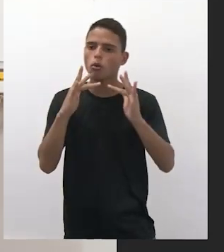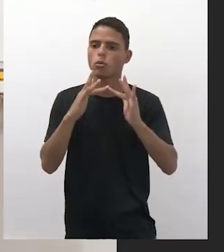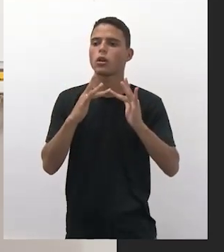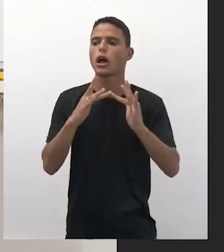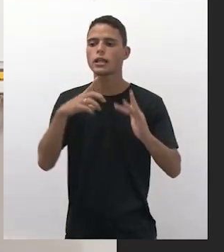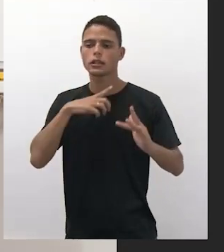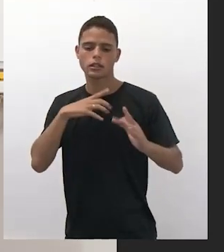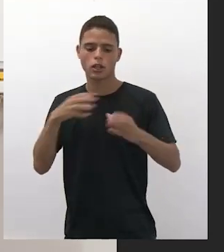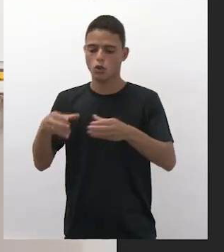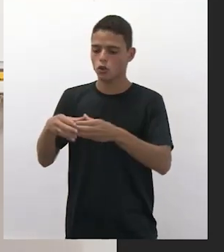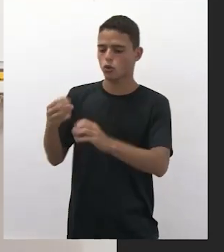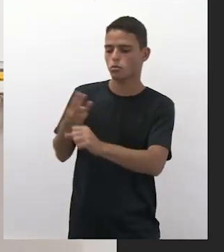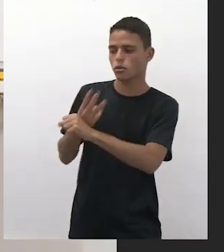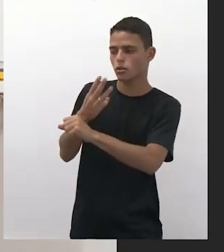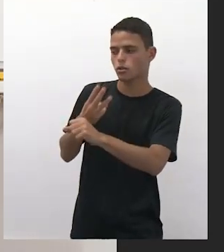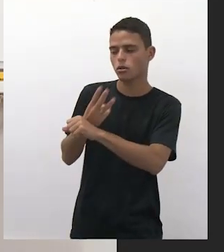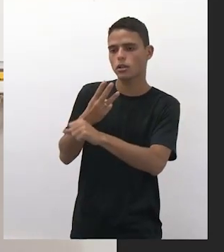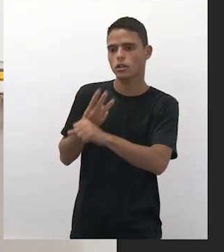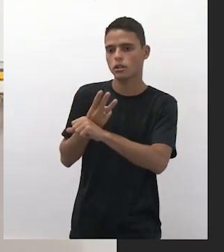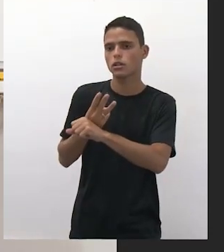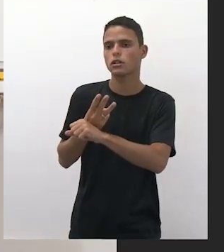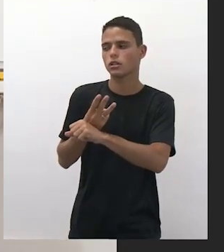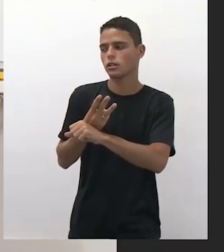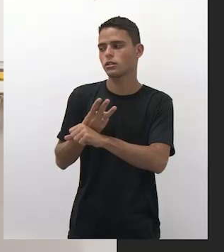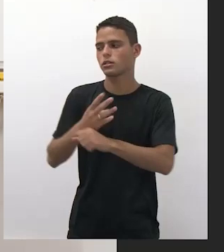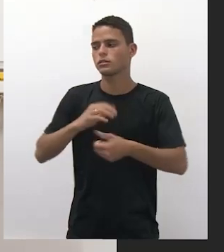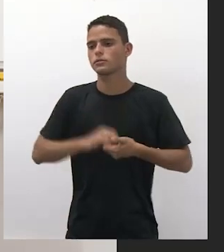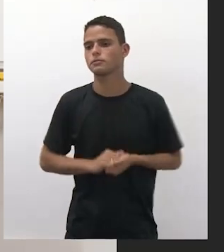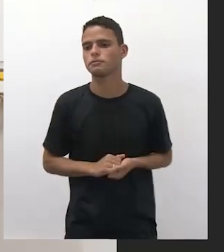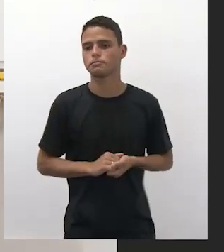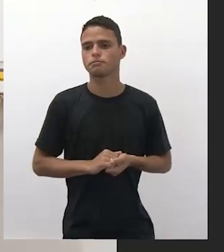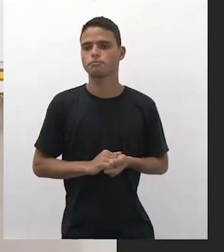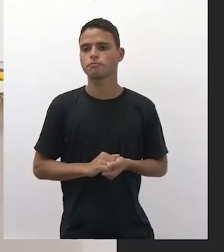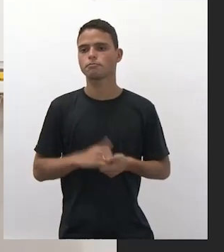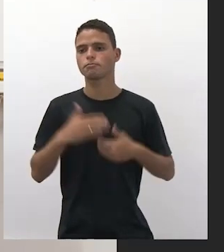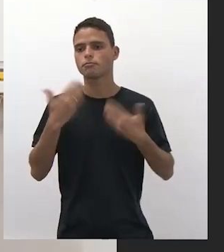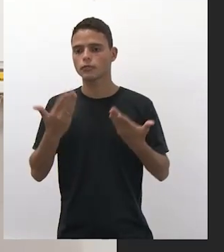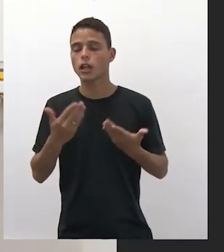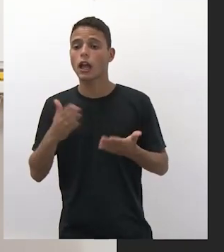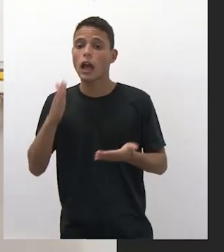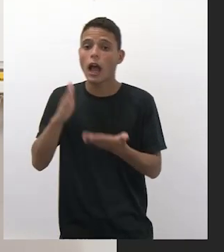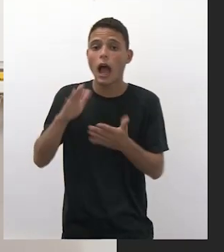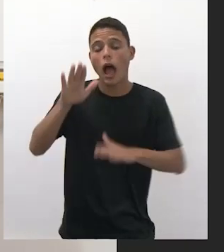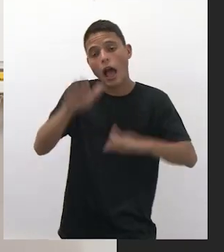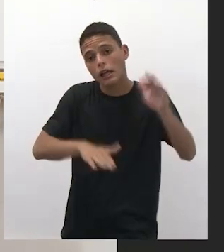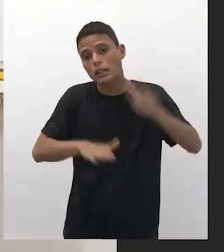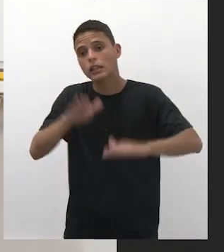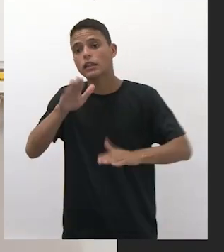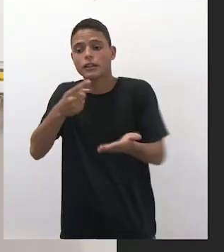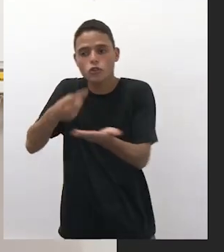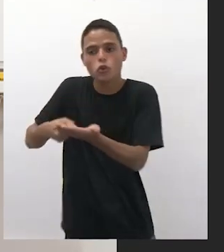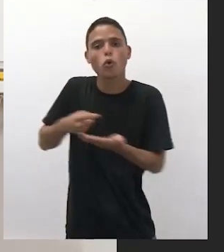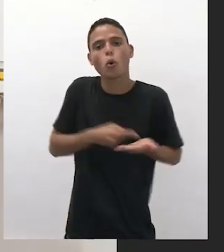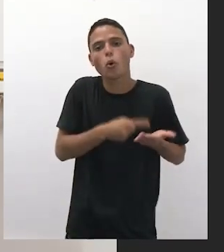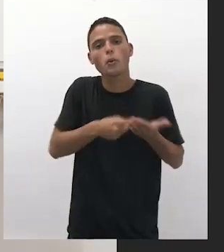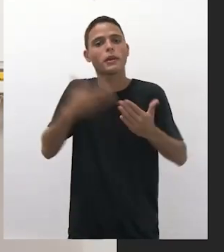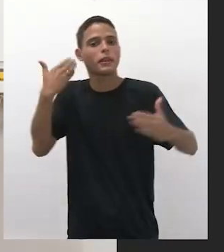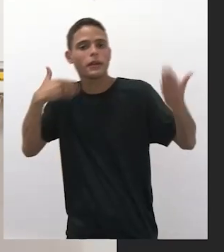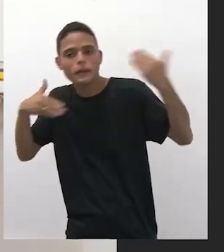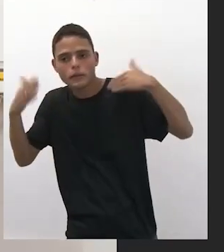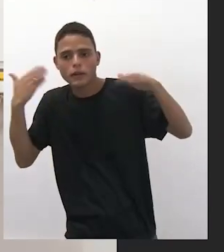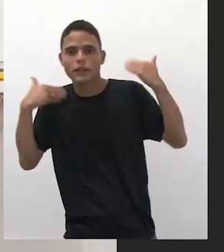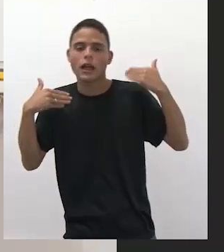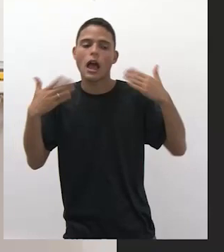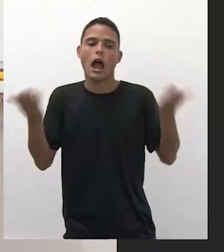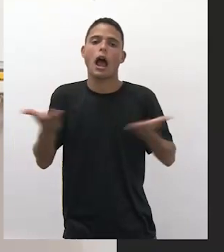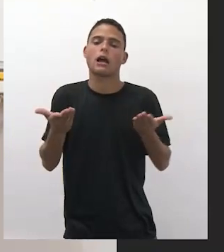no WhatsApp, de vez em quando eu vou para lá e a gente marca de se encontrar, né? Agora não, por conta